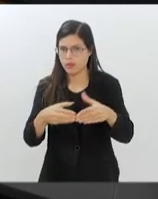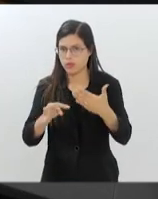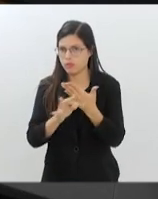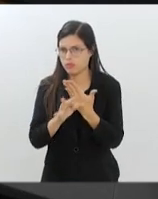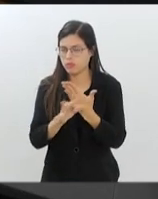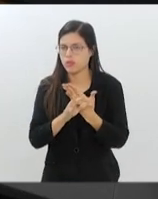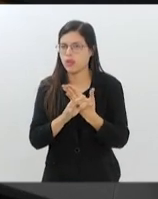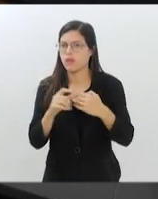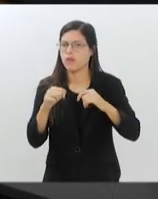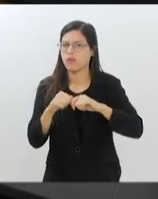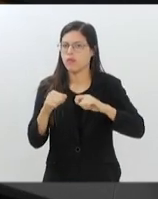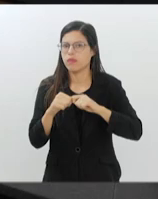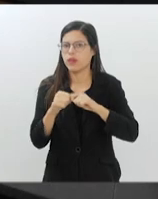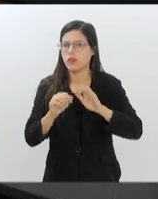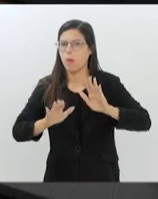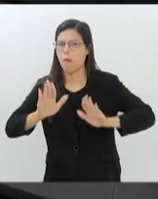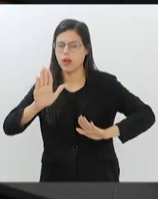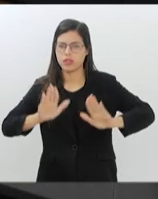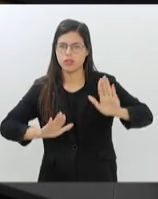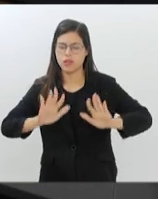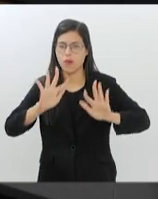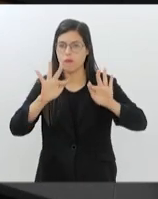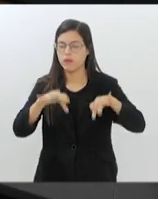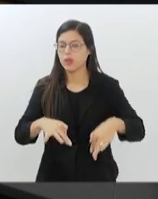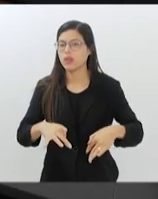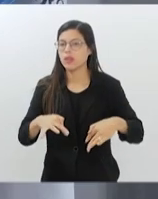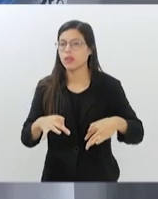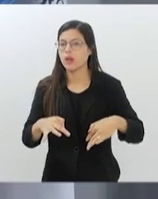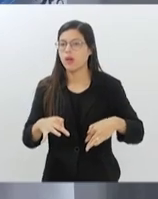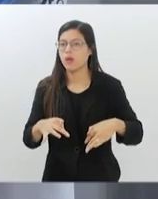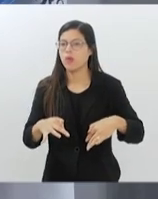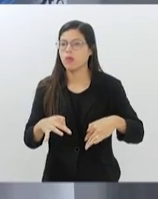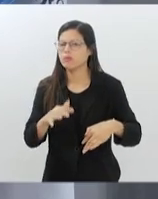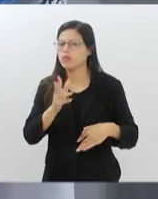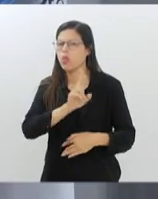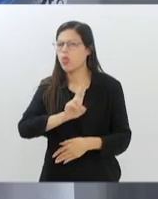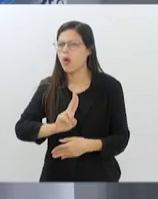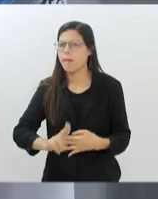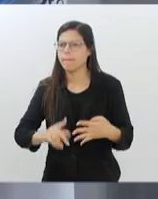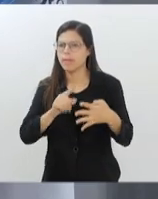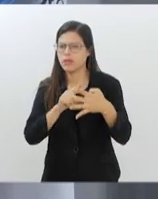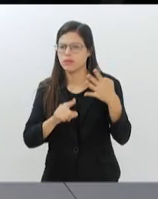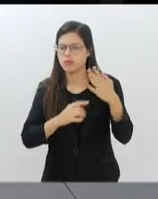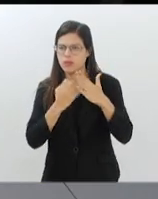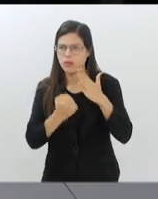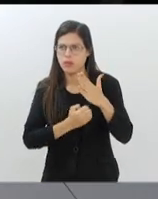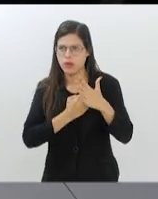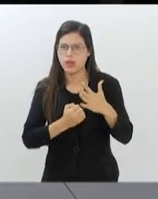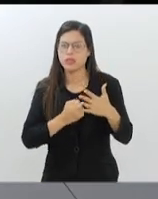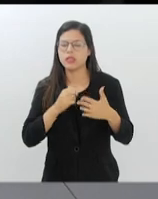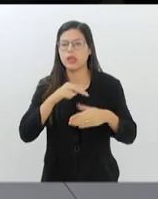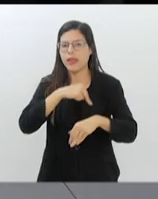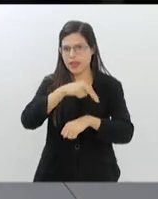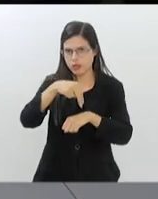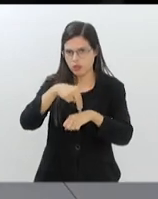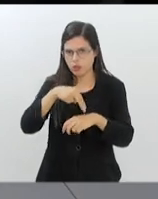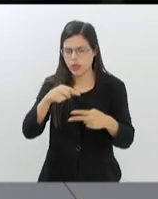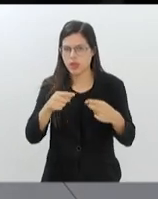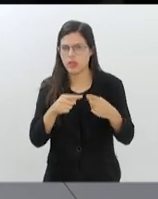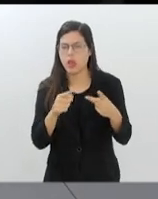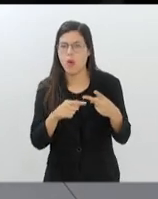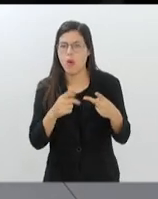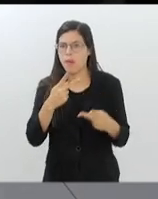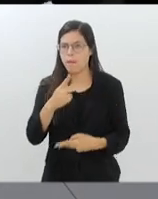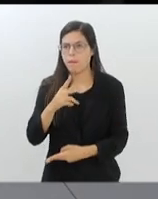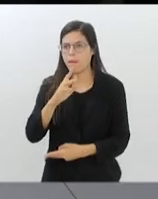feita uma licitação que ao fim levou quais são o nome das empresas Agência Nacional propeg